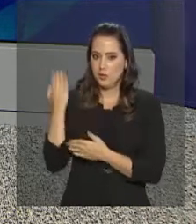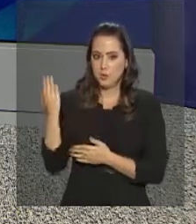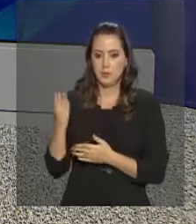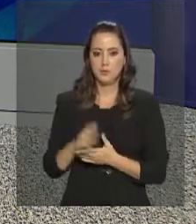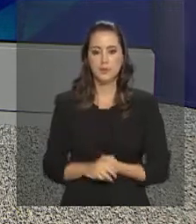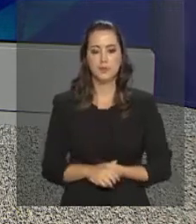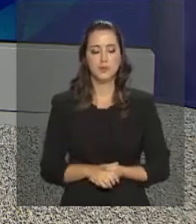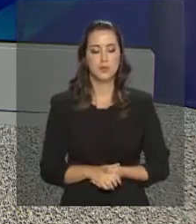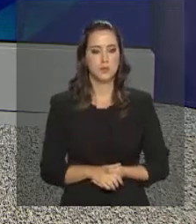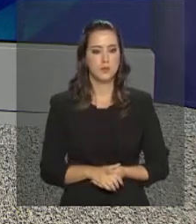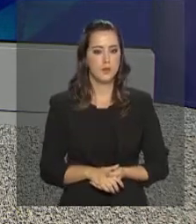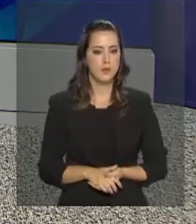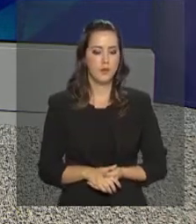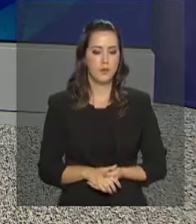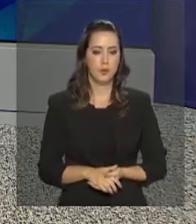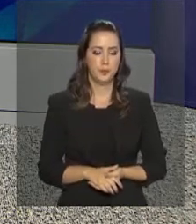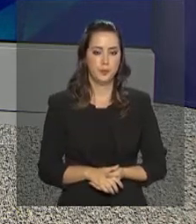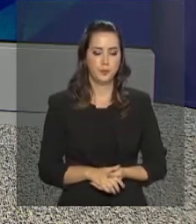anote aí, é